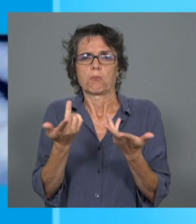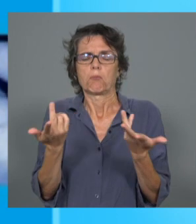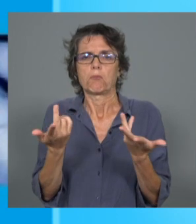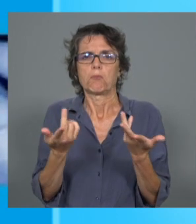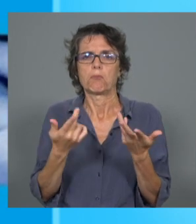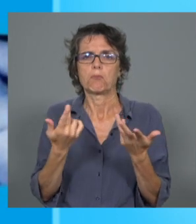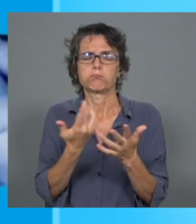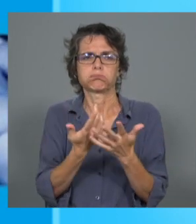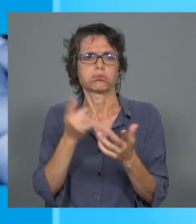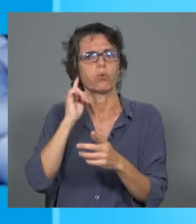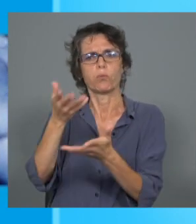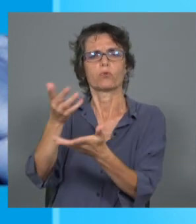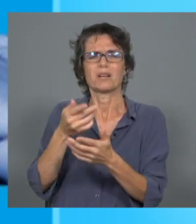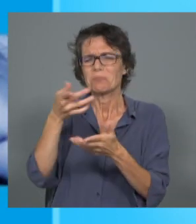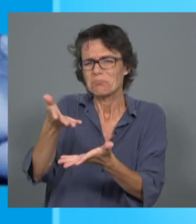banalidades possíveis,